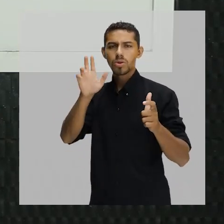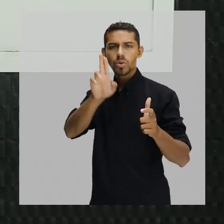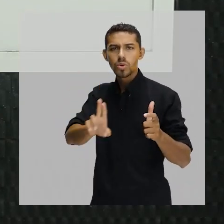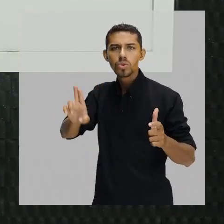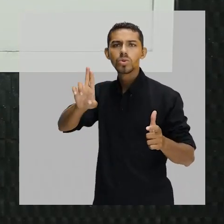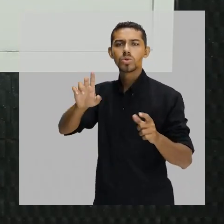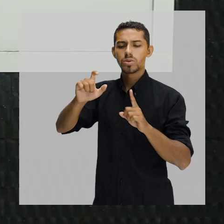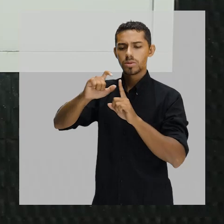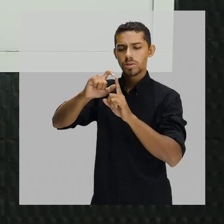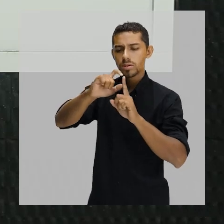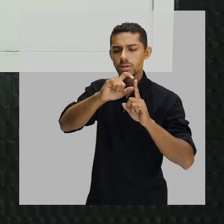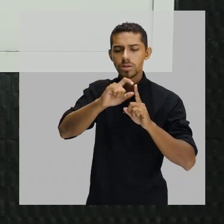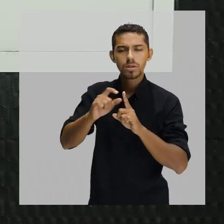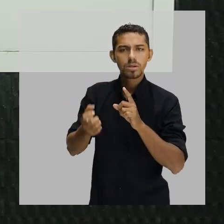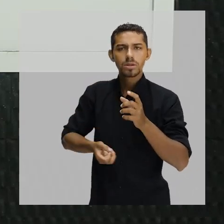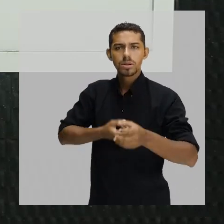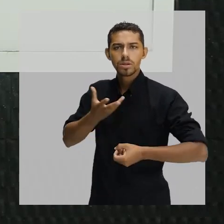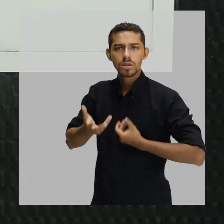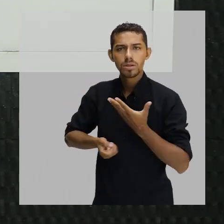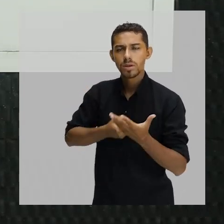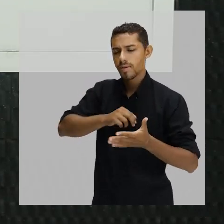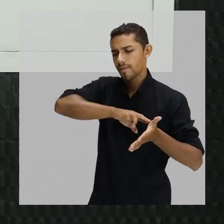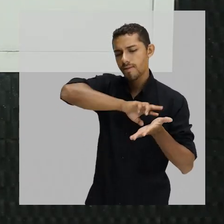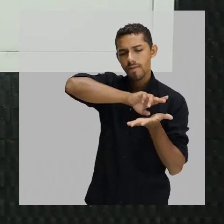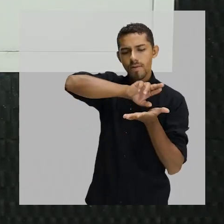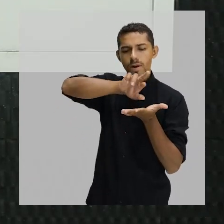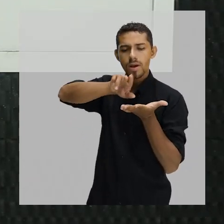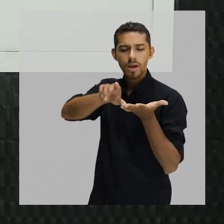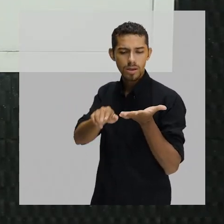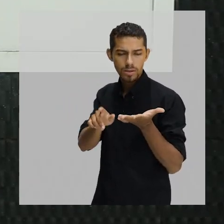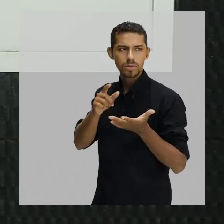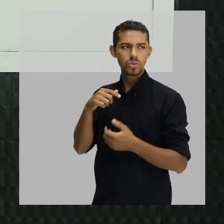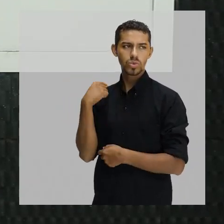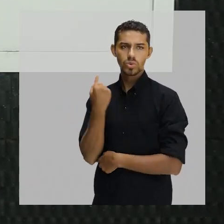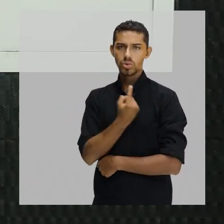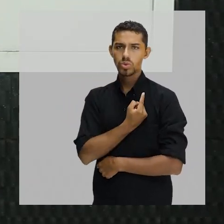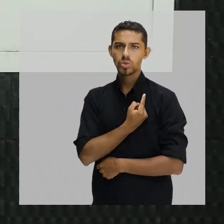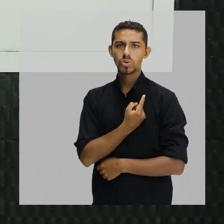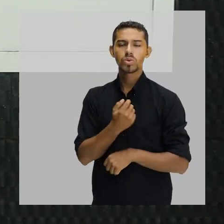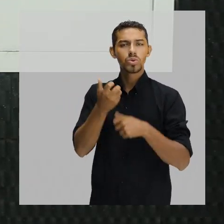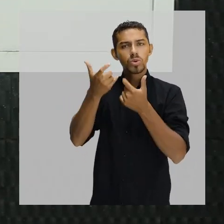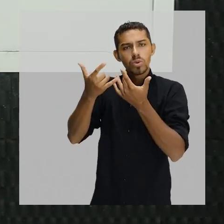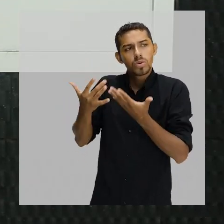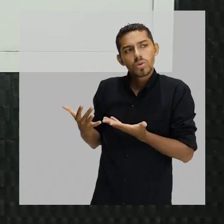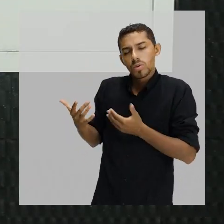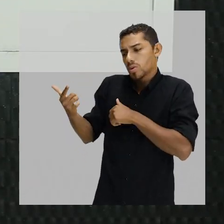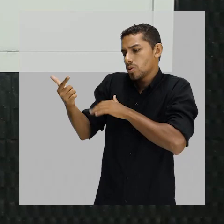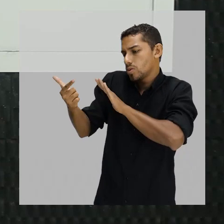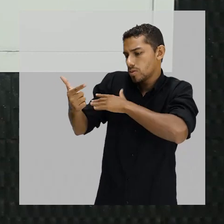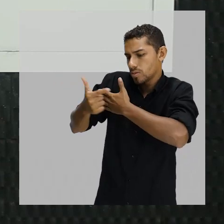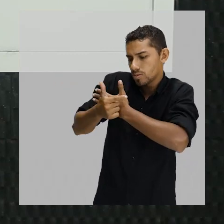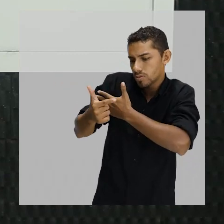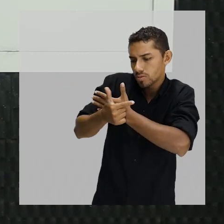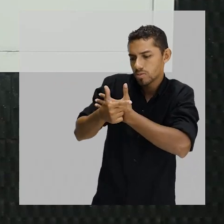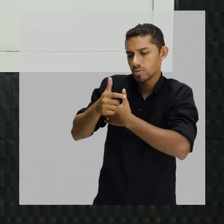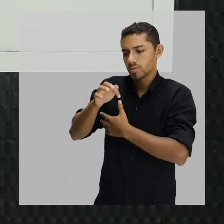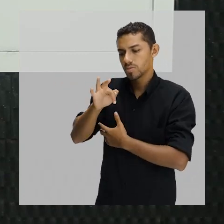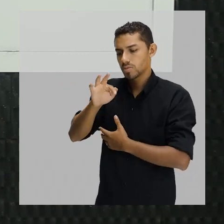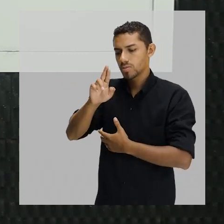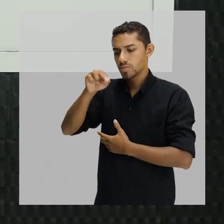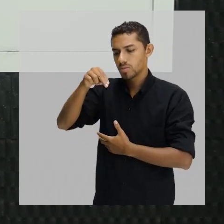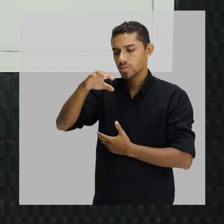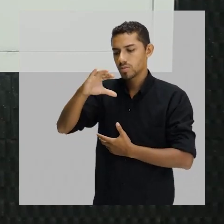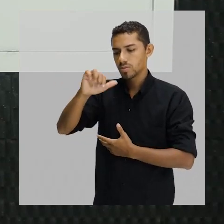essa palavra, essa expressão logos várias vezes aqui para a gente. E o senhor já disse que é em função do grau de